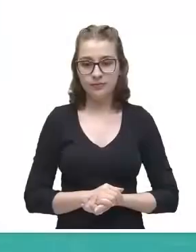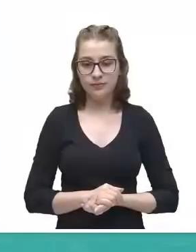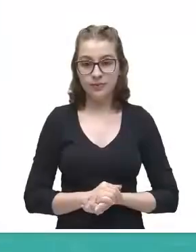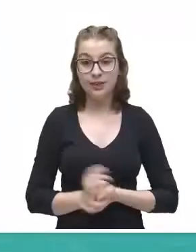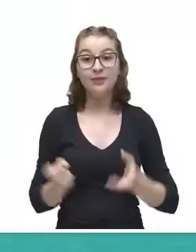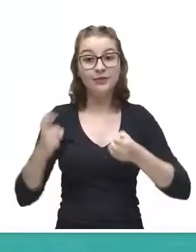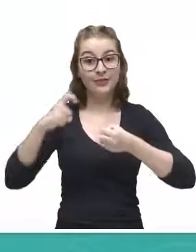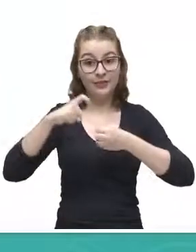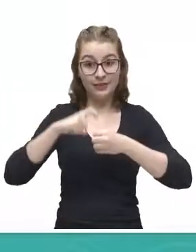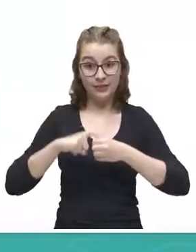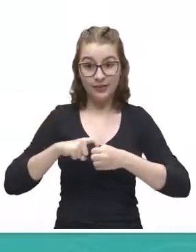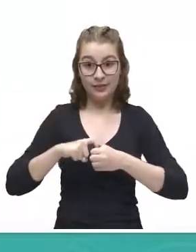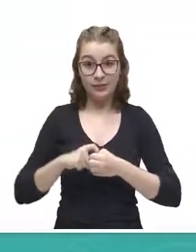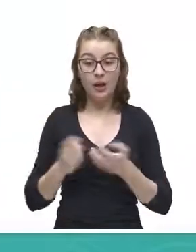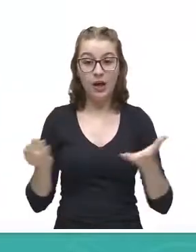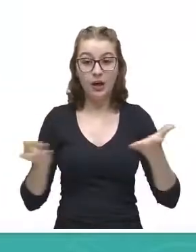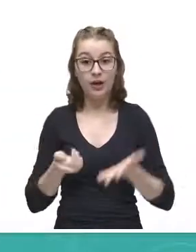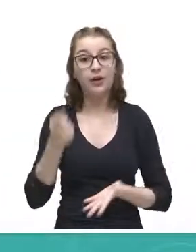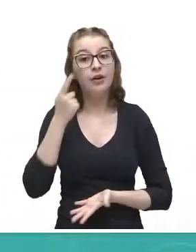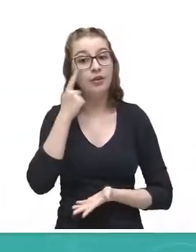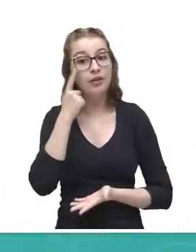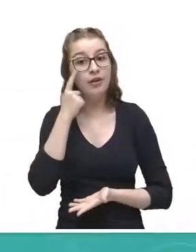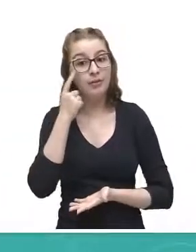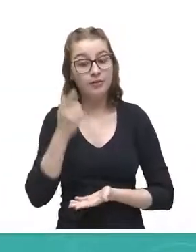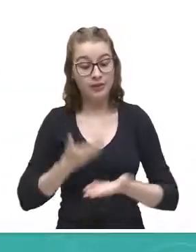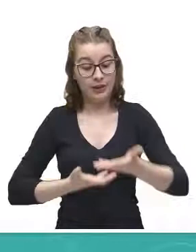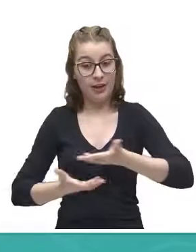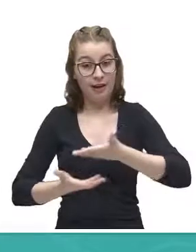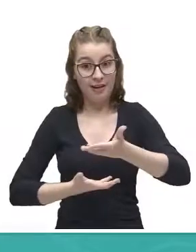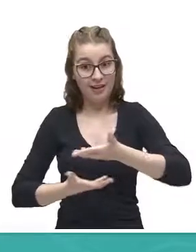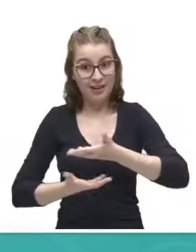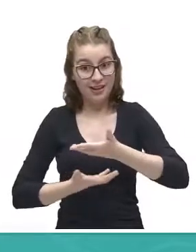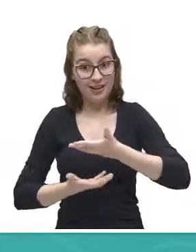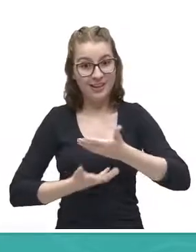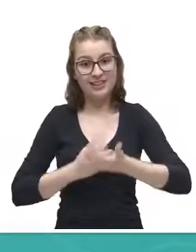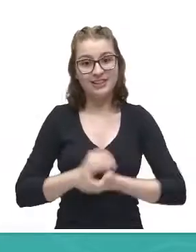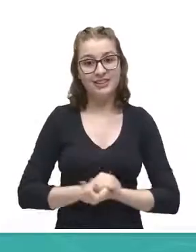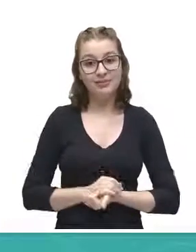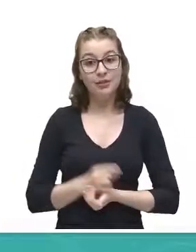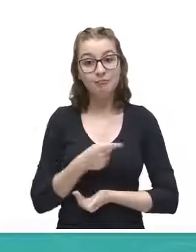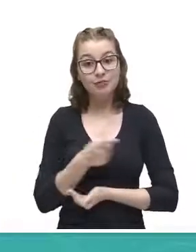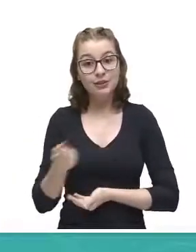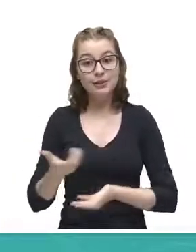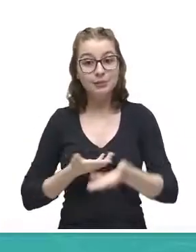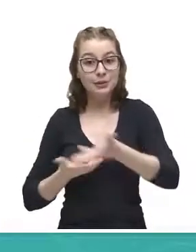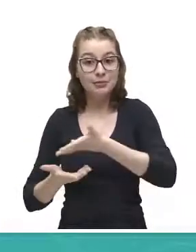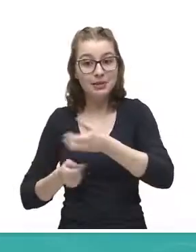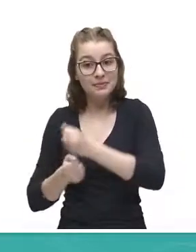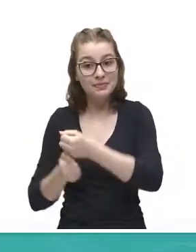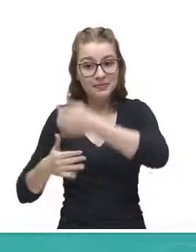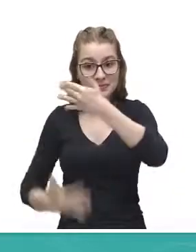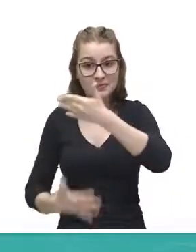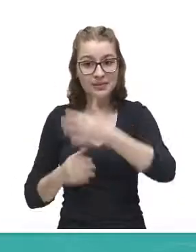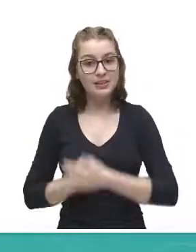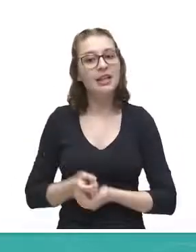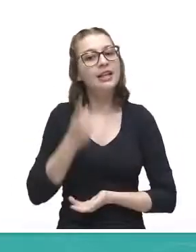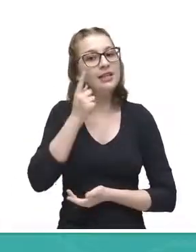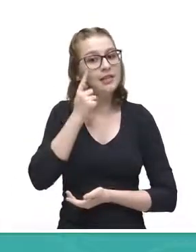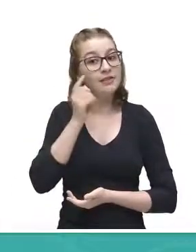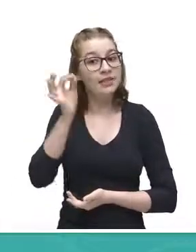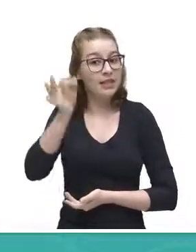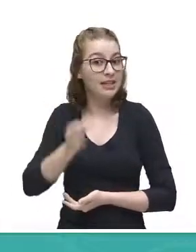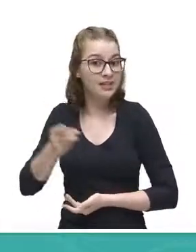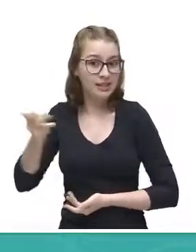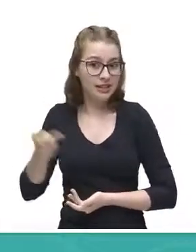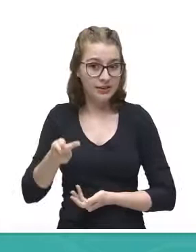Estamos retornando agora para o momento da nossa interatividade, momento de vocês participarem conosco aí verificando as